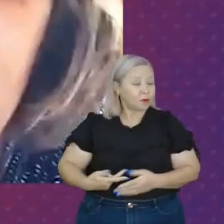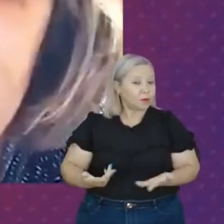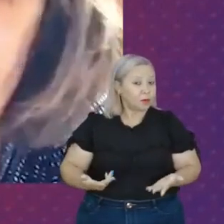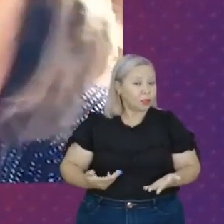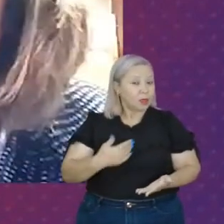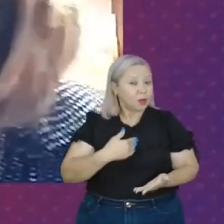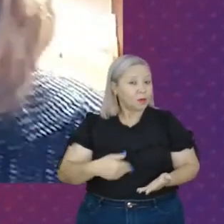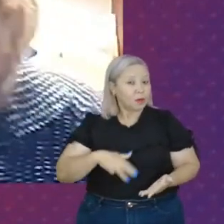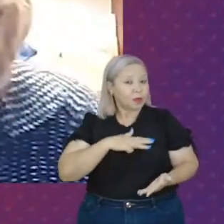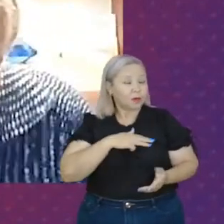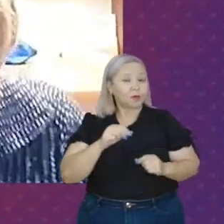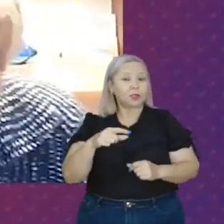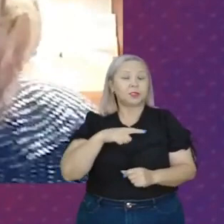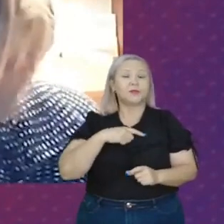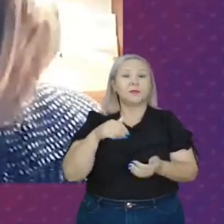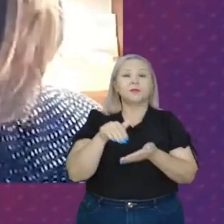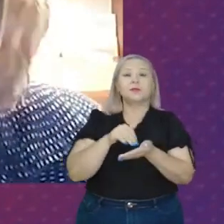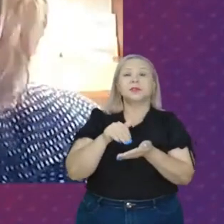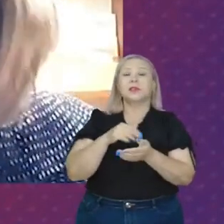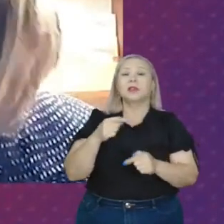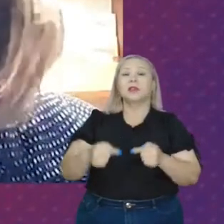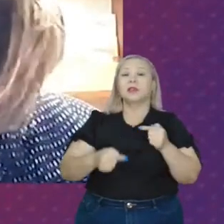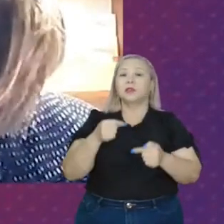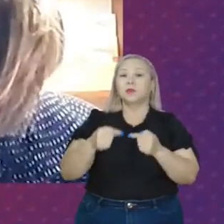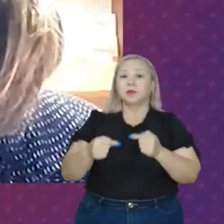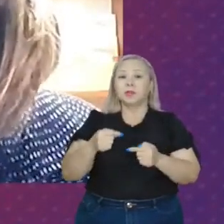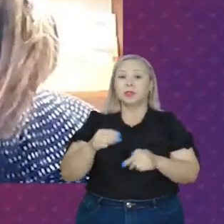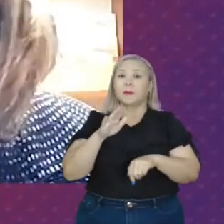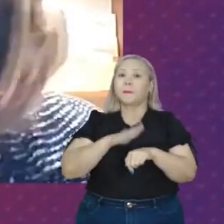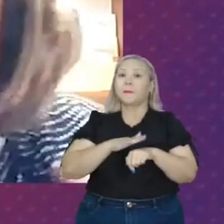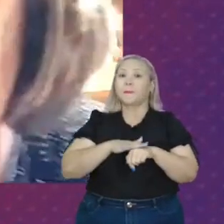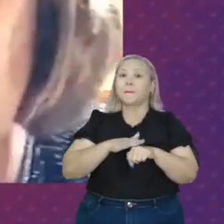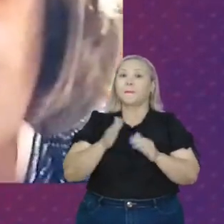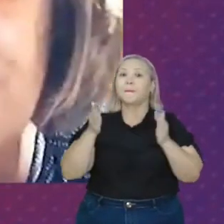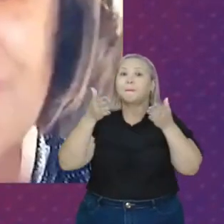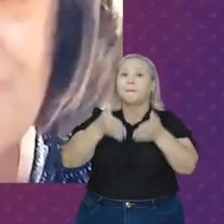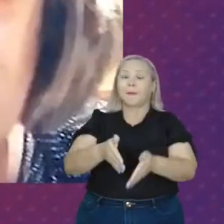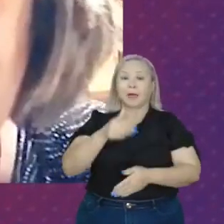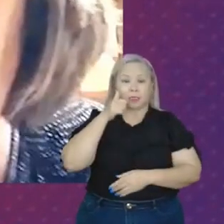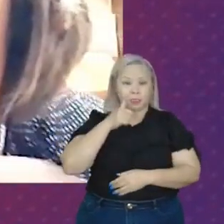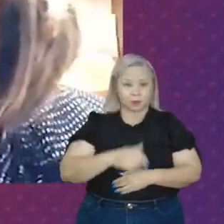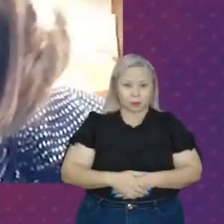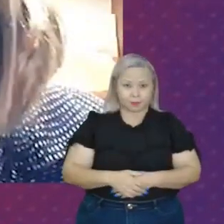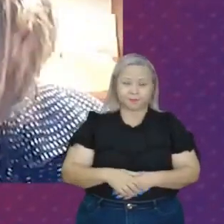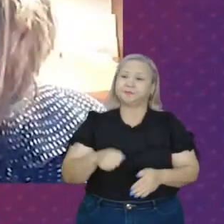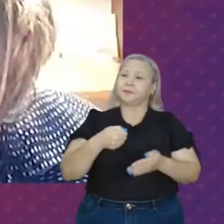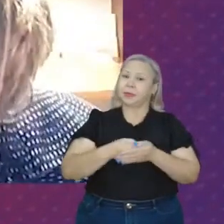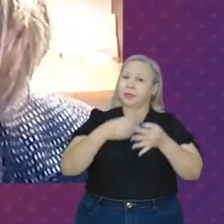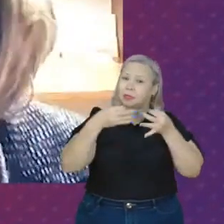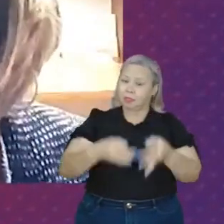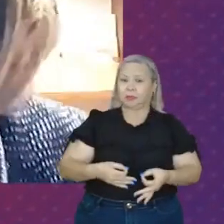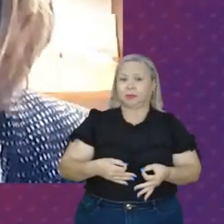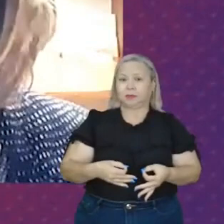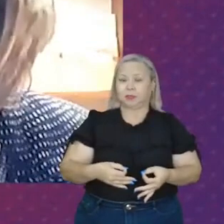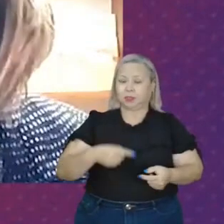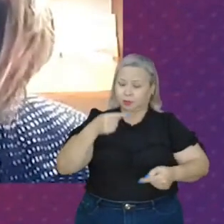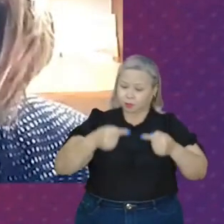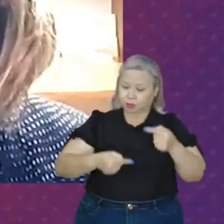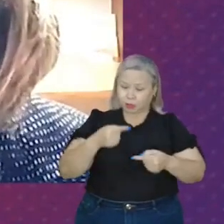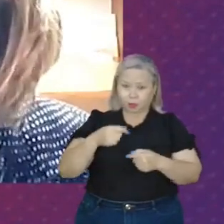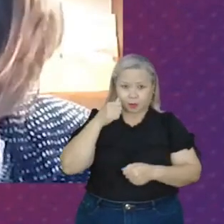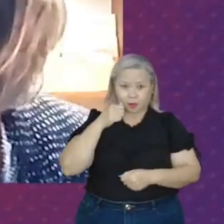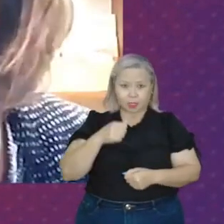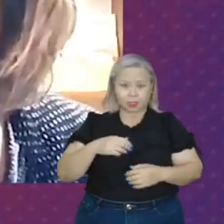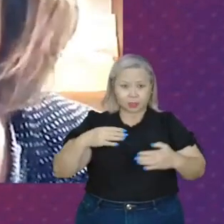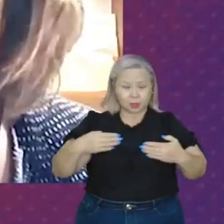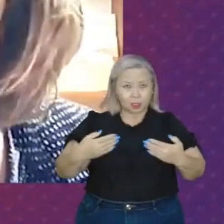de Lula que nós tivemos uma Secretaria de Política para as Mulheres. E ao existir uma Secretaria de Política para as Mulheres com status de